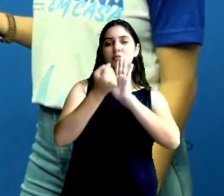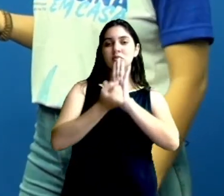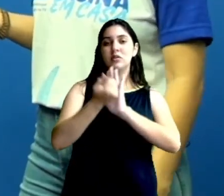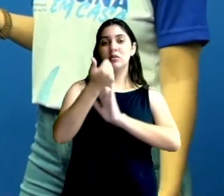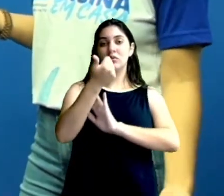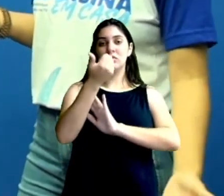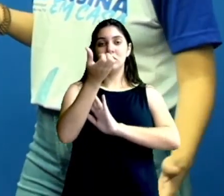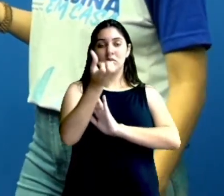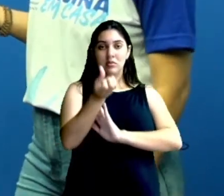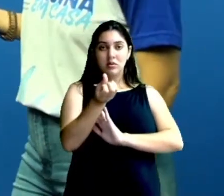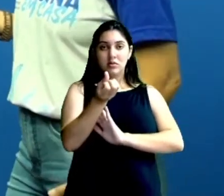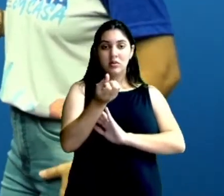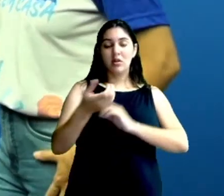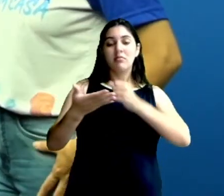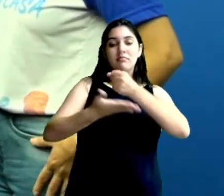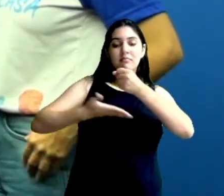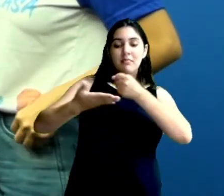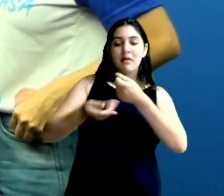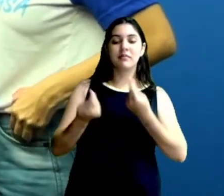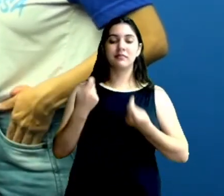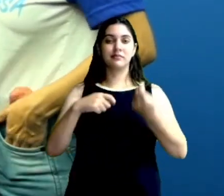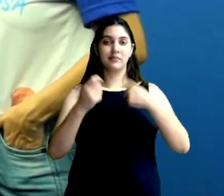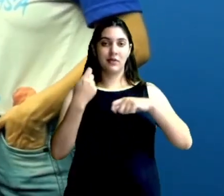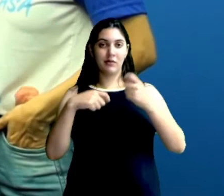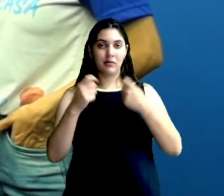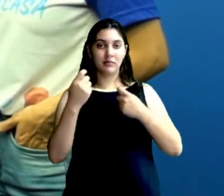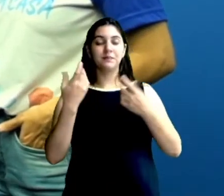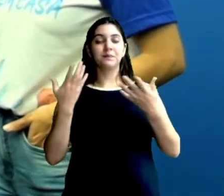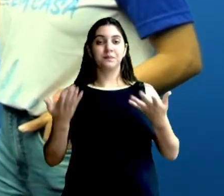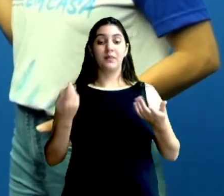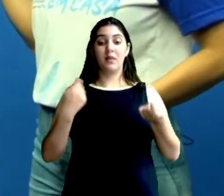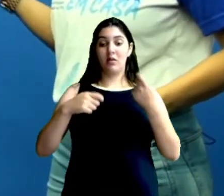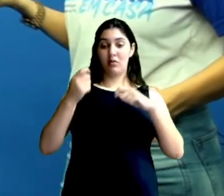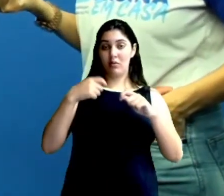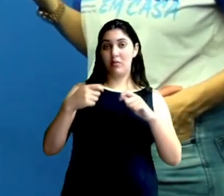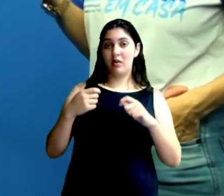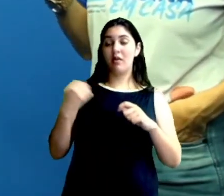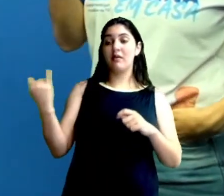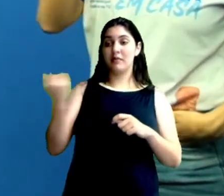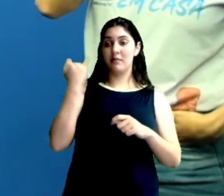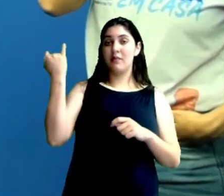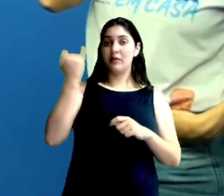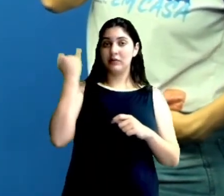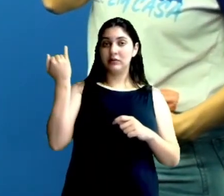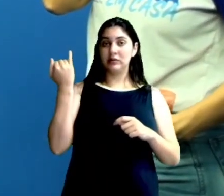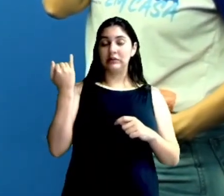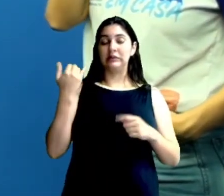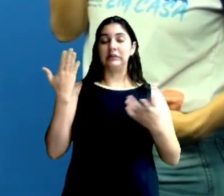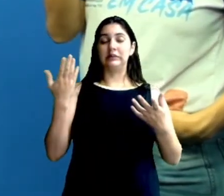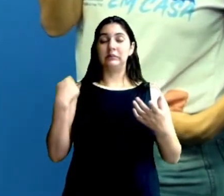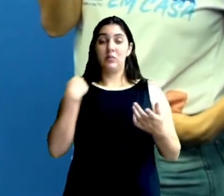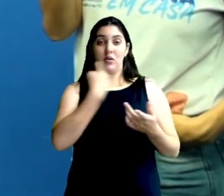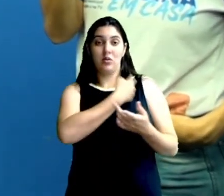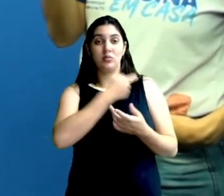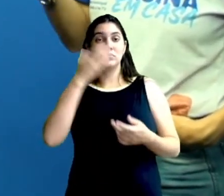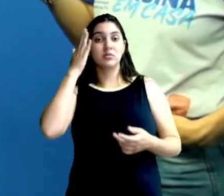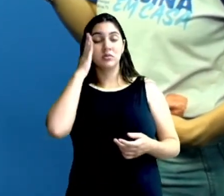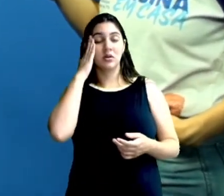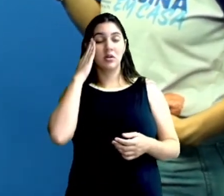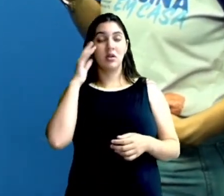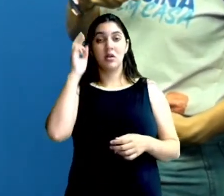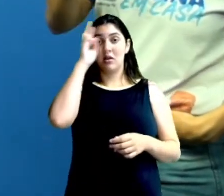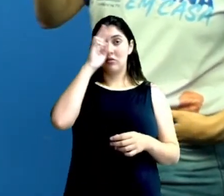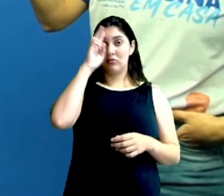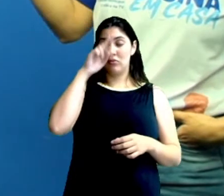XVI na nossa base econômica. Então a economia é um fator importante, pessoal, para a gente entender a história do